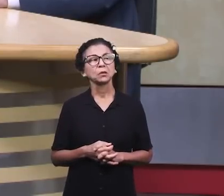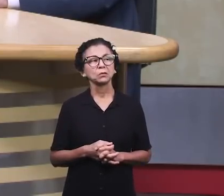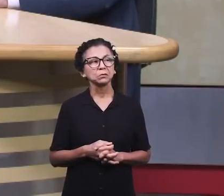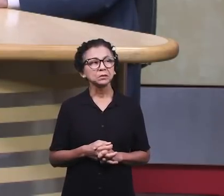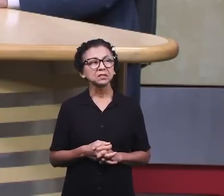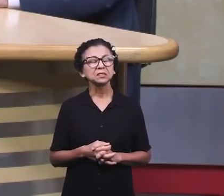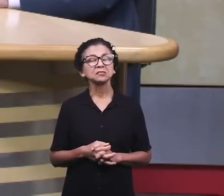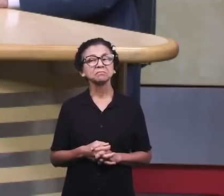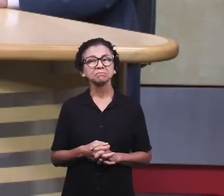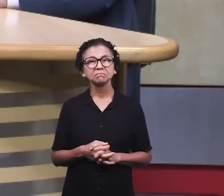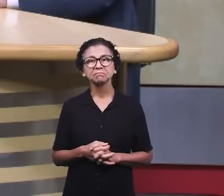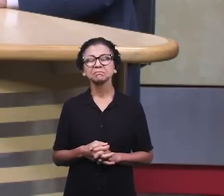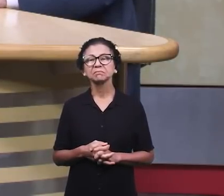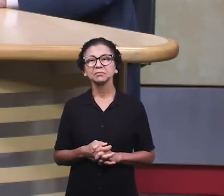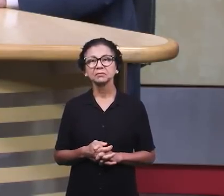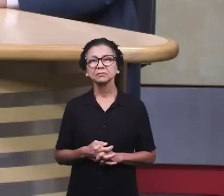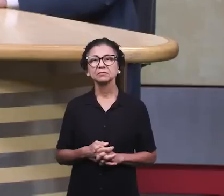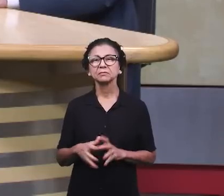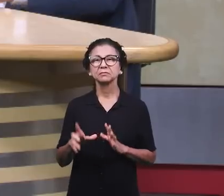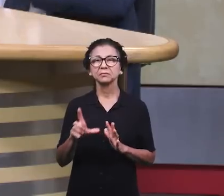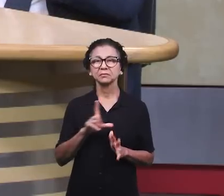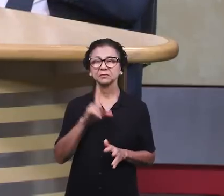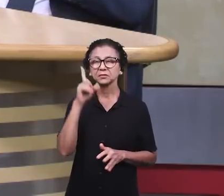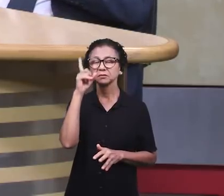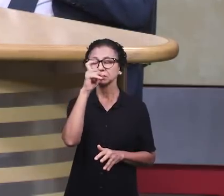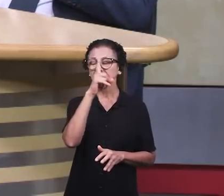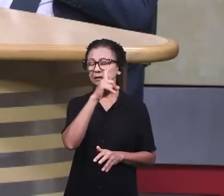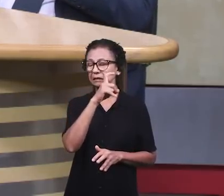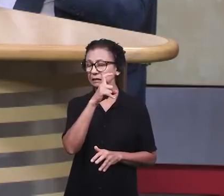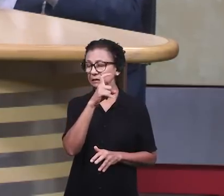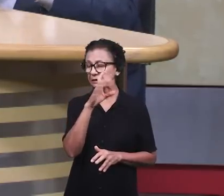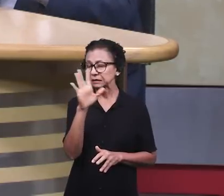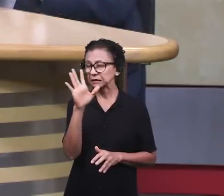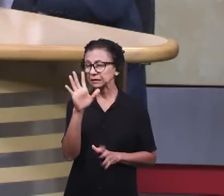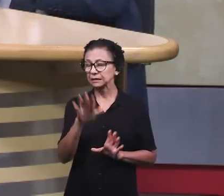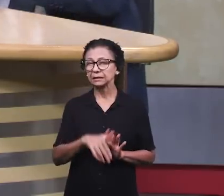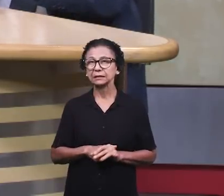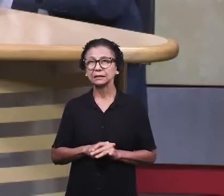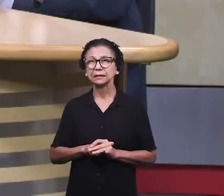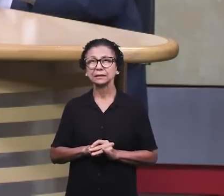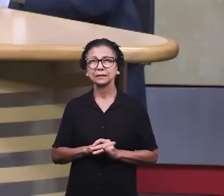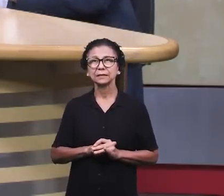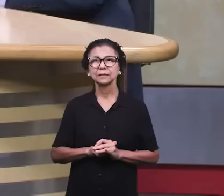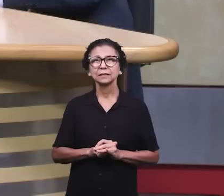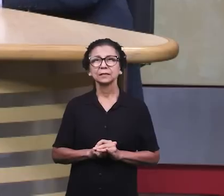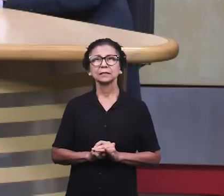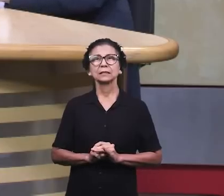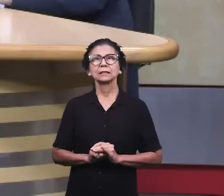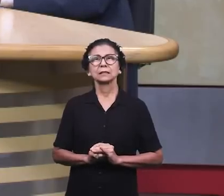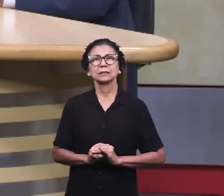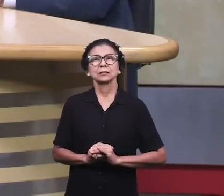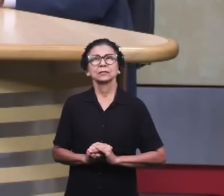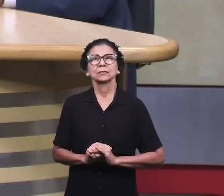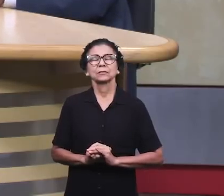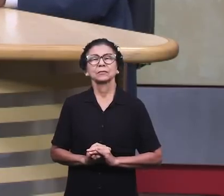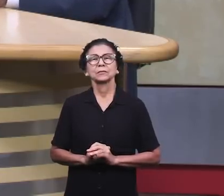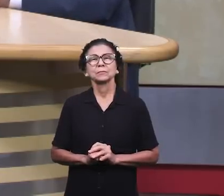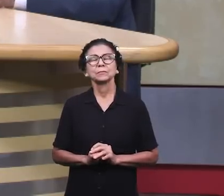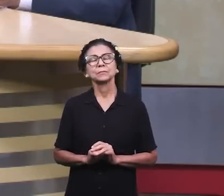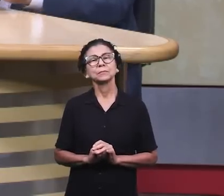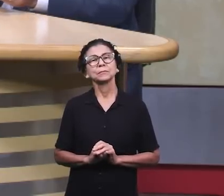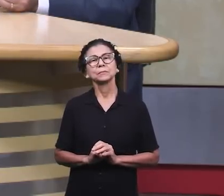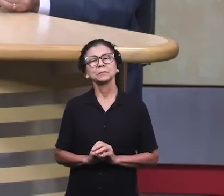Rapaz, nós tínhamos uma dificuldade. Olha, eu que tinha um pouquinho de mais, não é